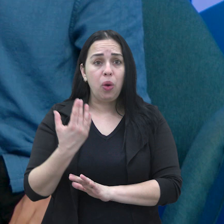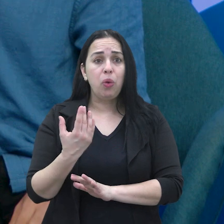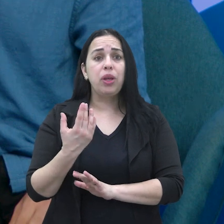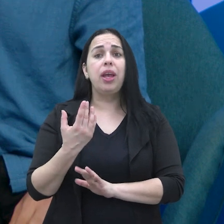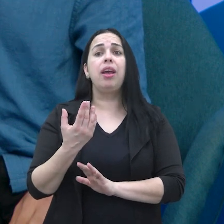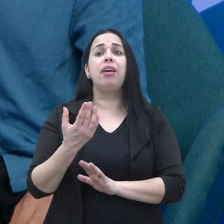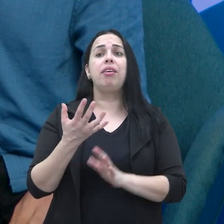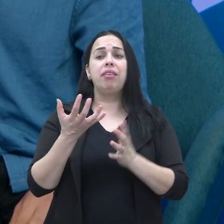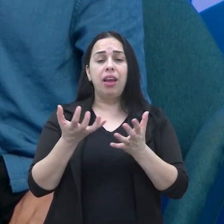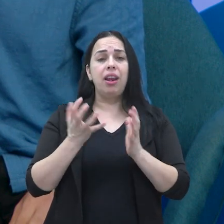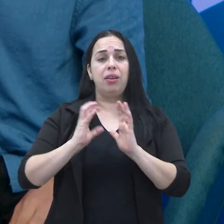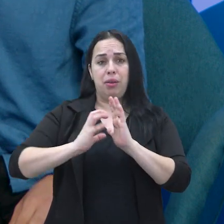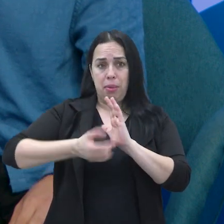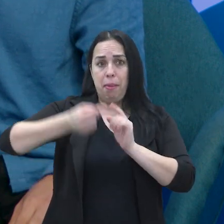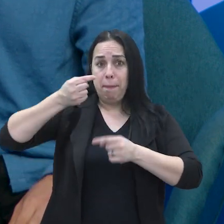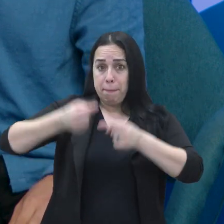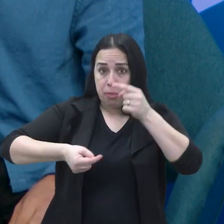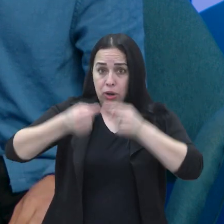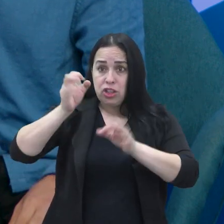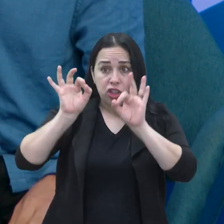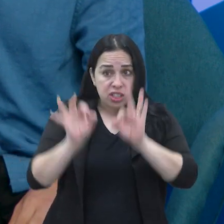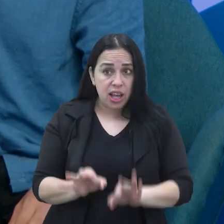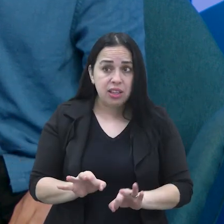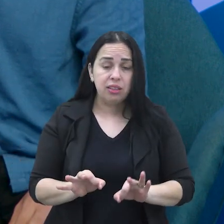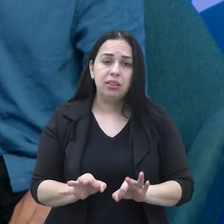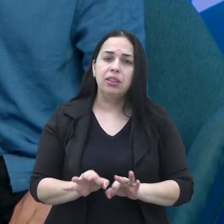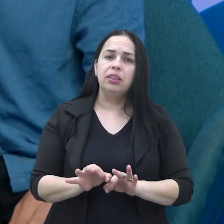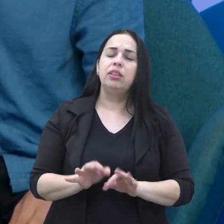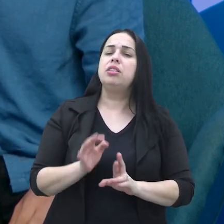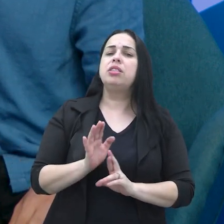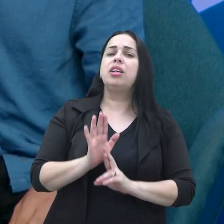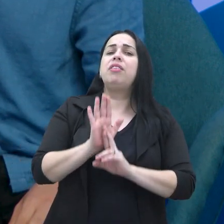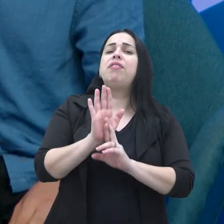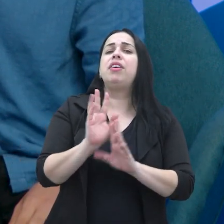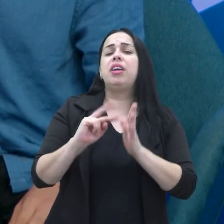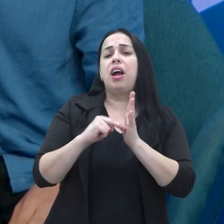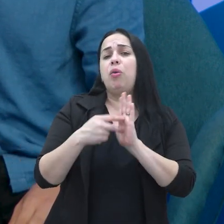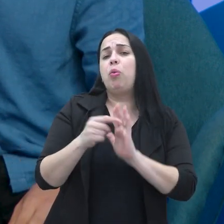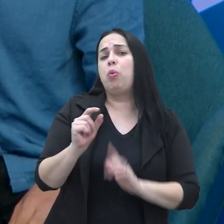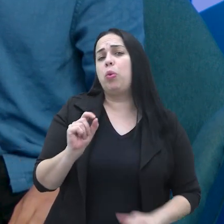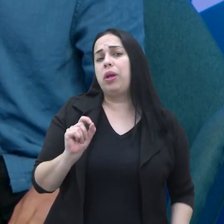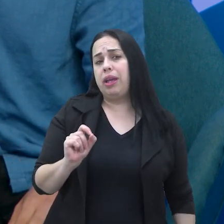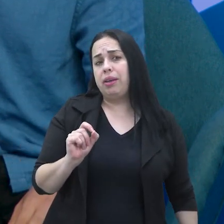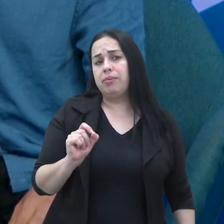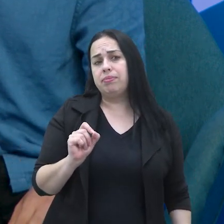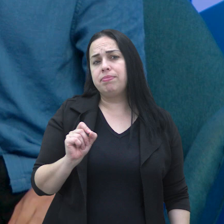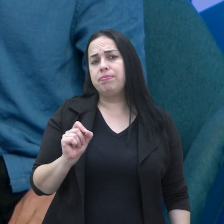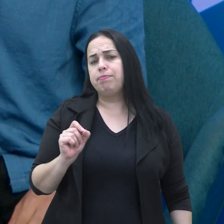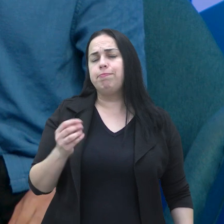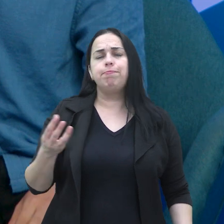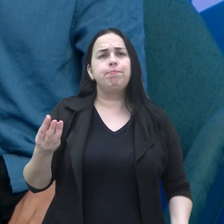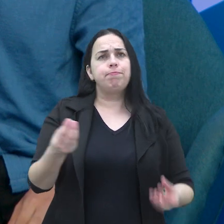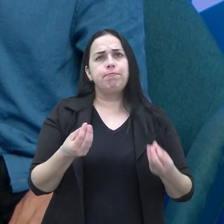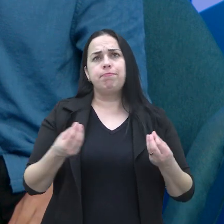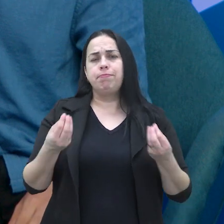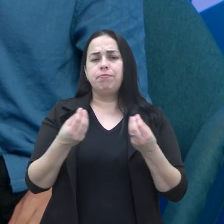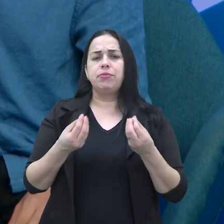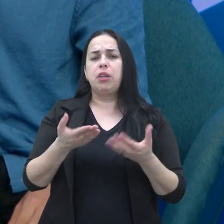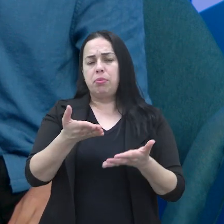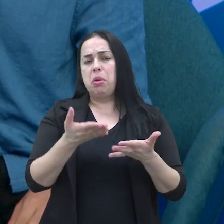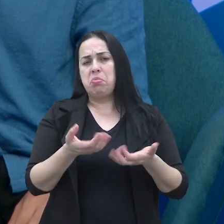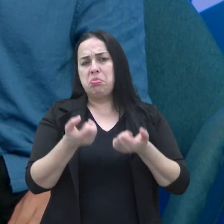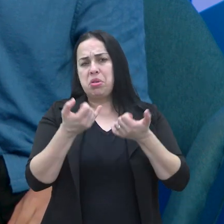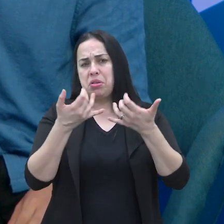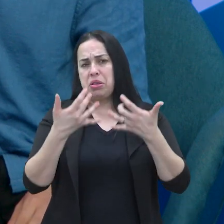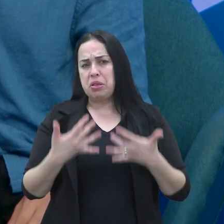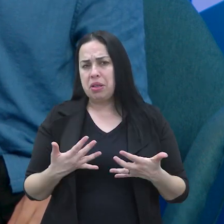com a intenção de ser um partido político mesmo, né? O que isso representa pro